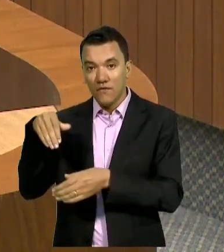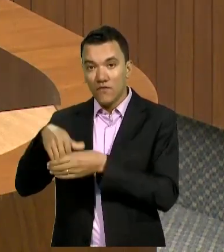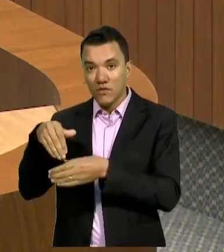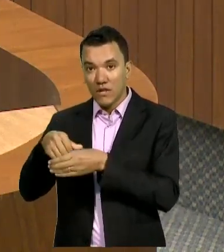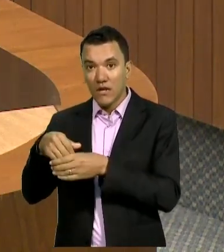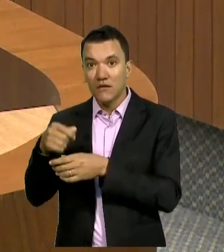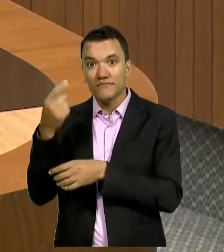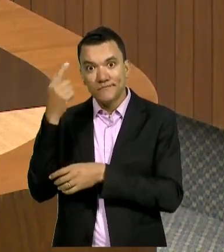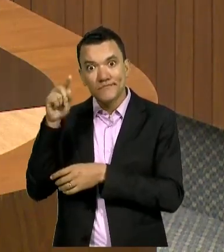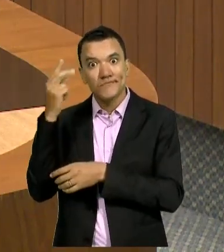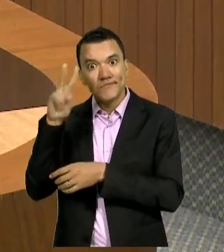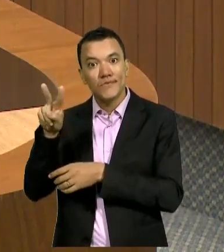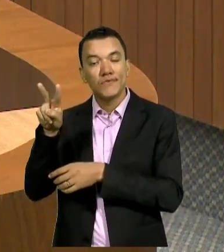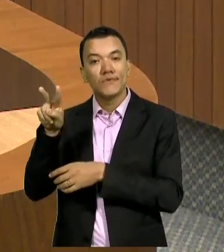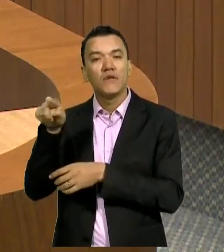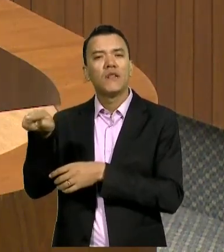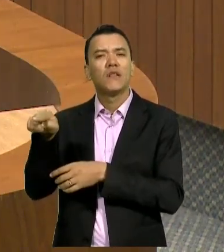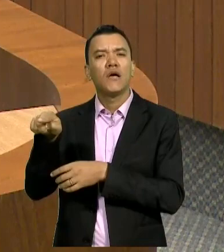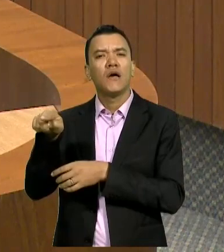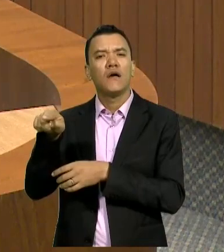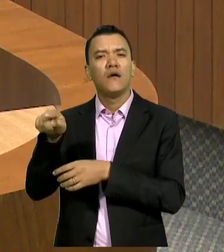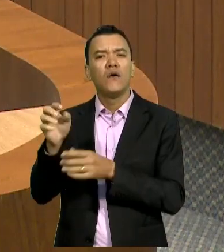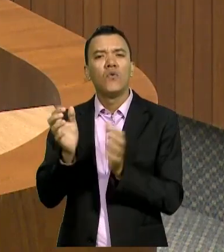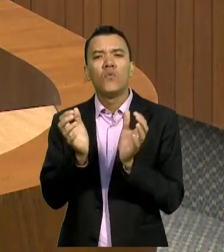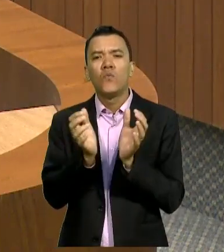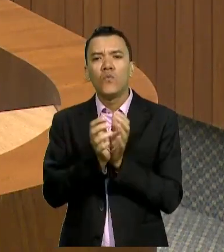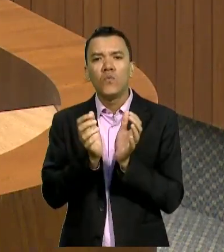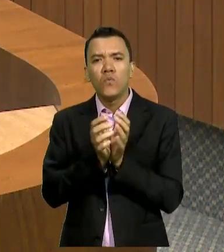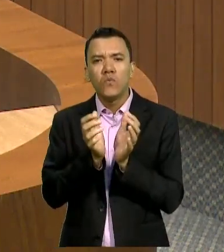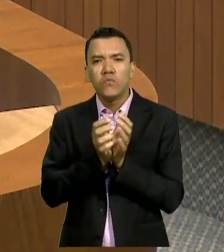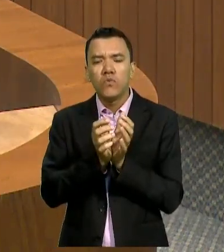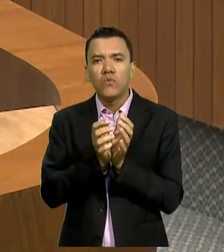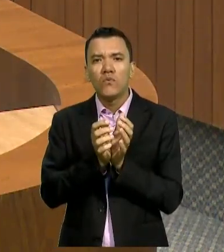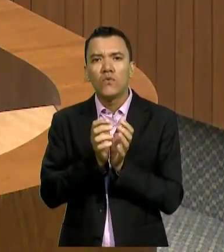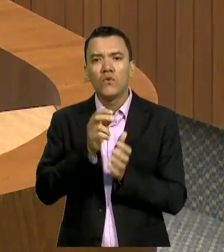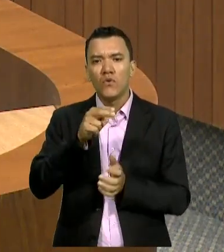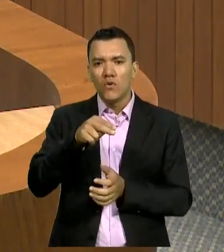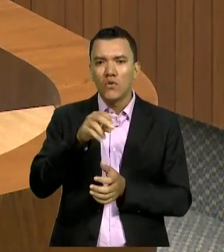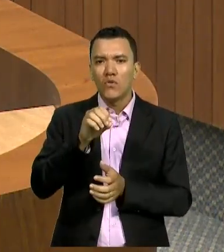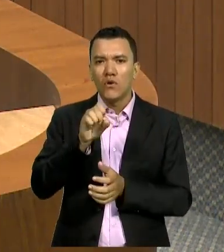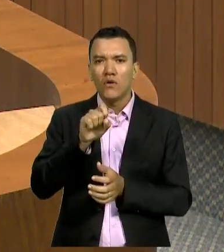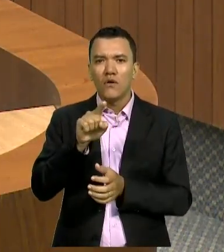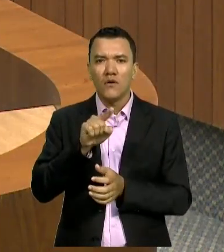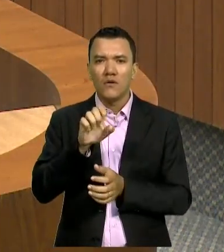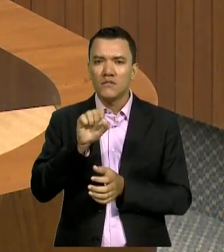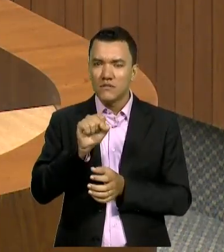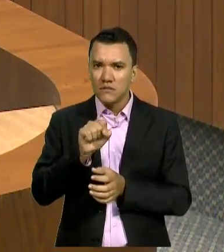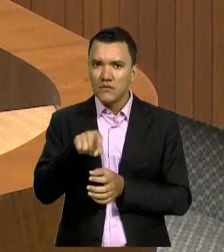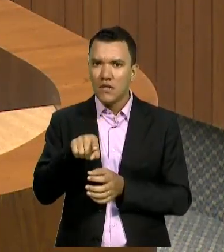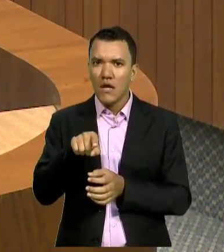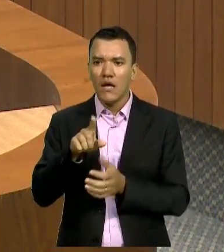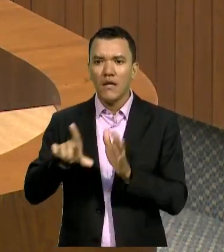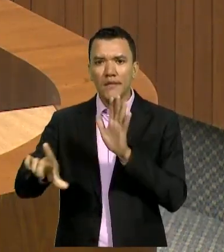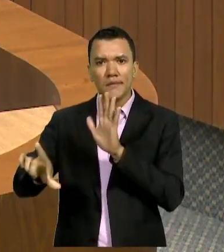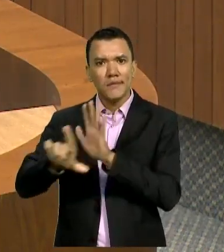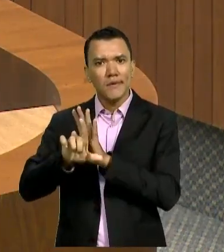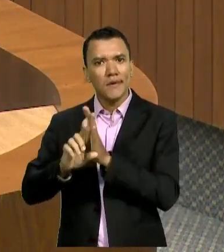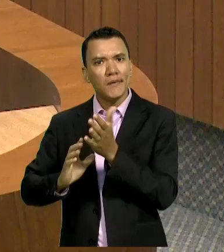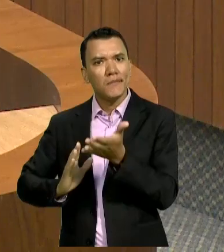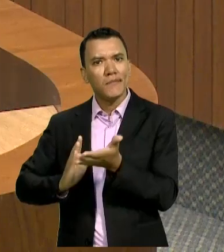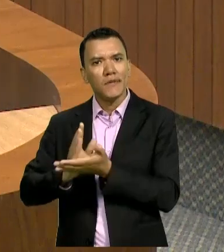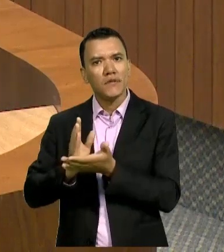coletivo Nozes aprova uma lei inconstitucional, manifestamente